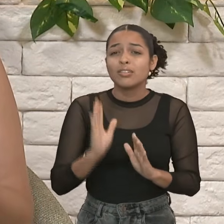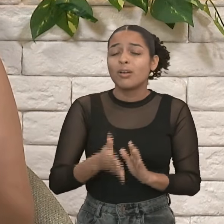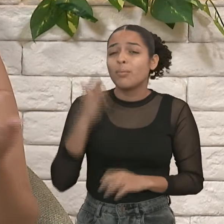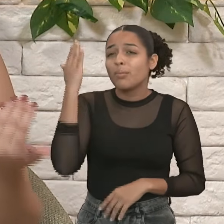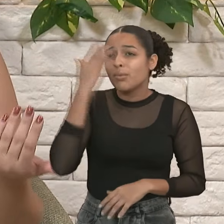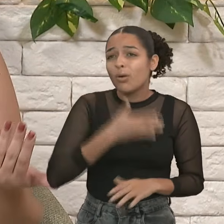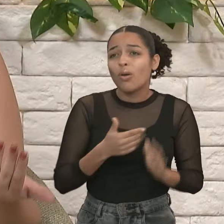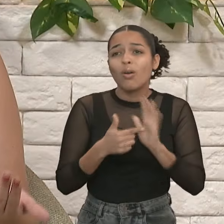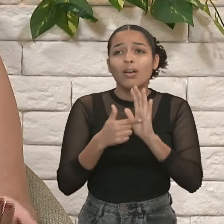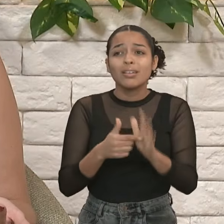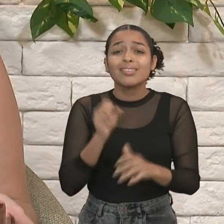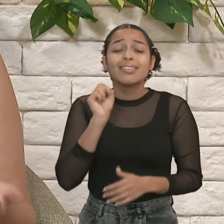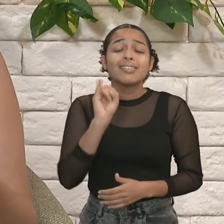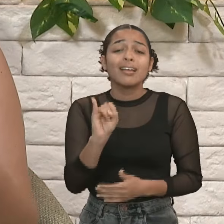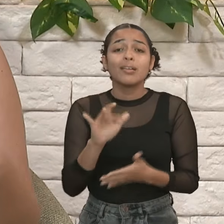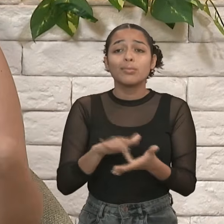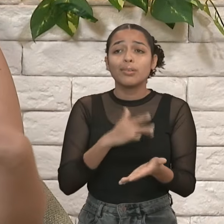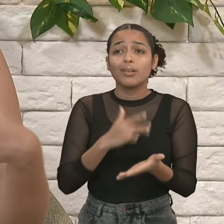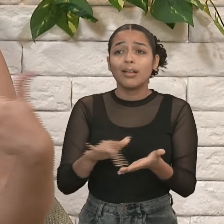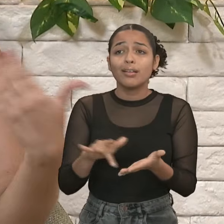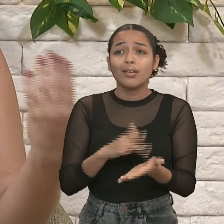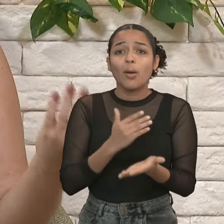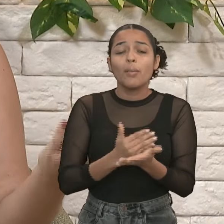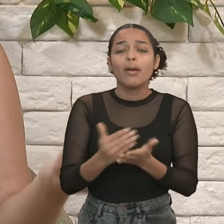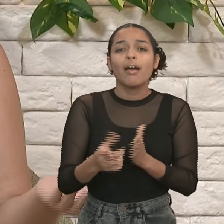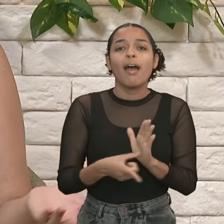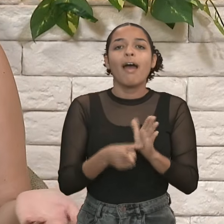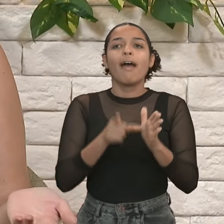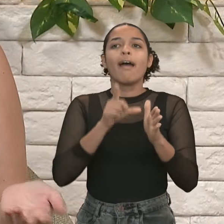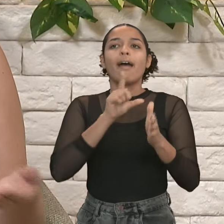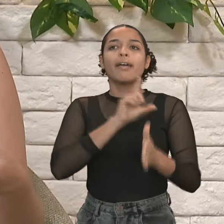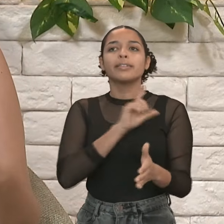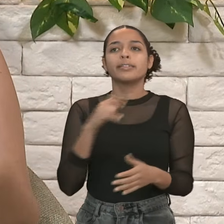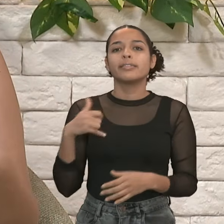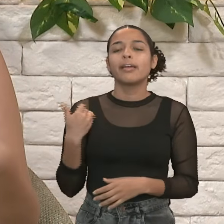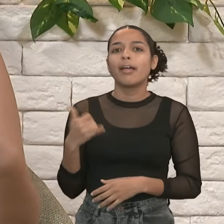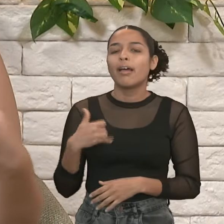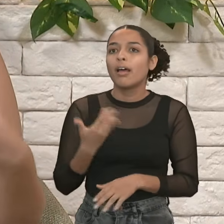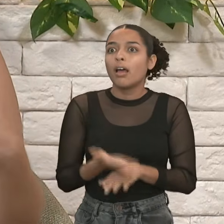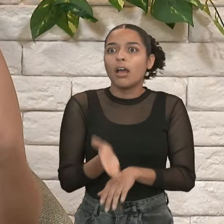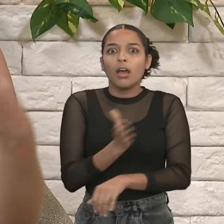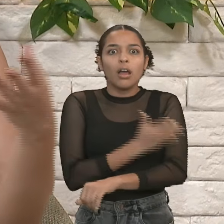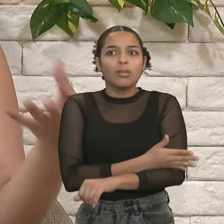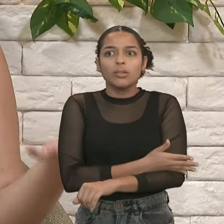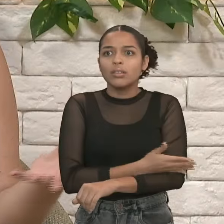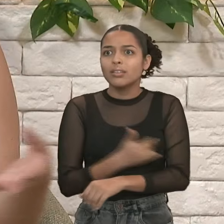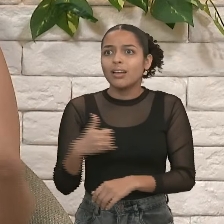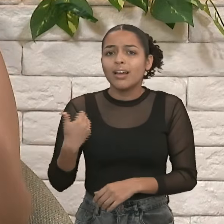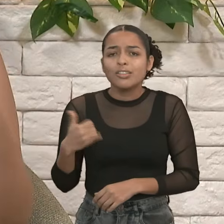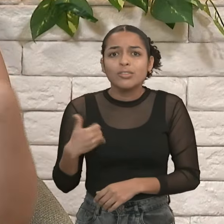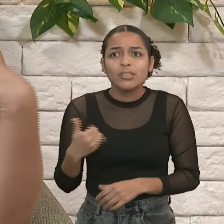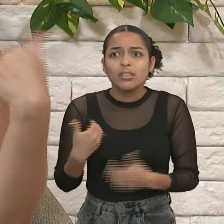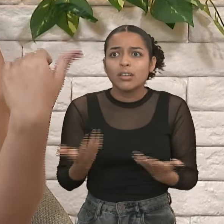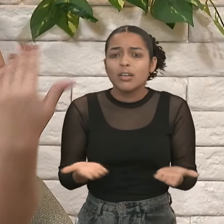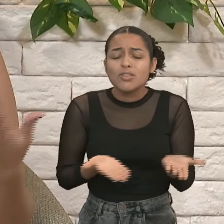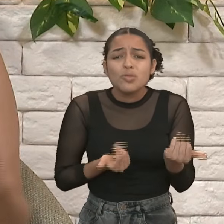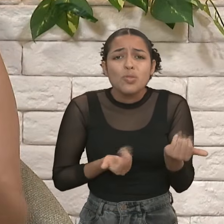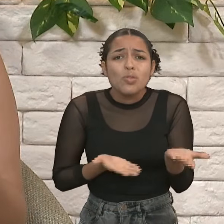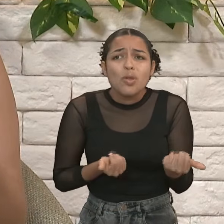tem começado cada vez mais cedo, e quanto mais cedo ele começa, né, os hábitos, assim como os